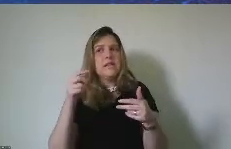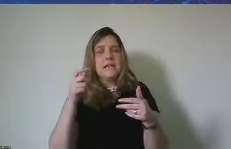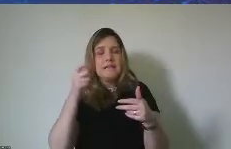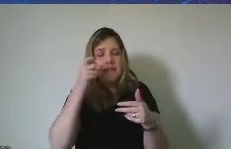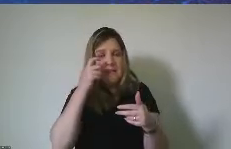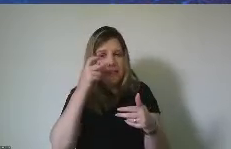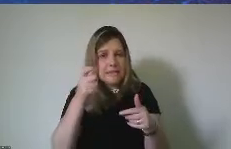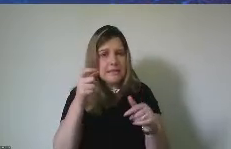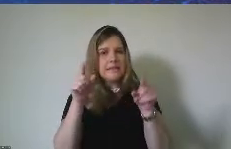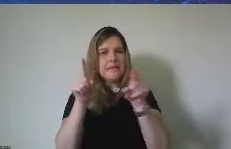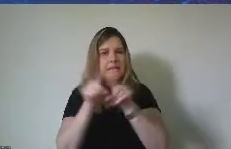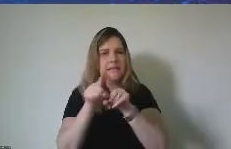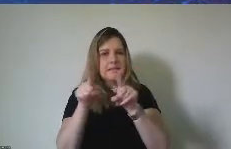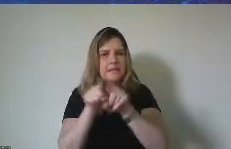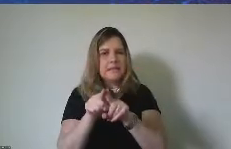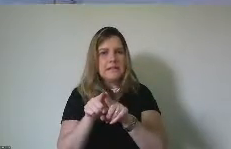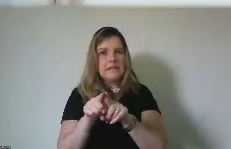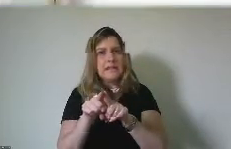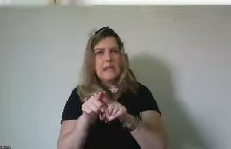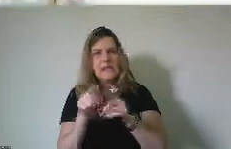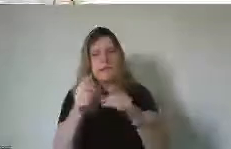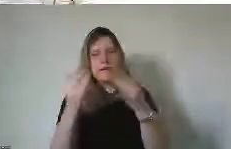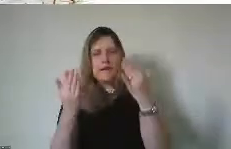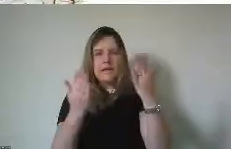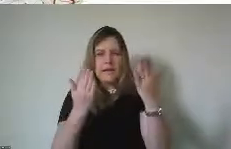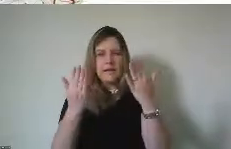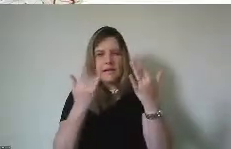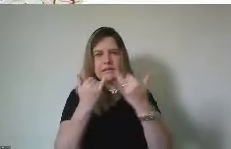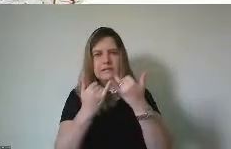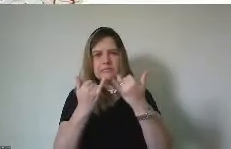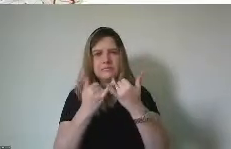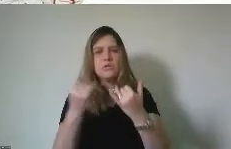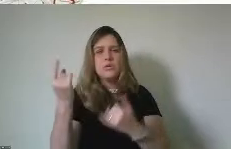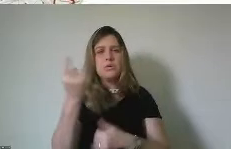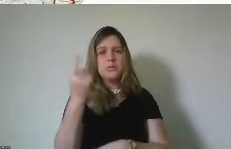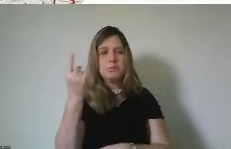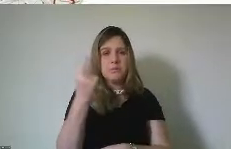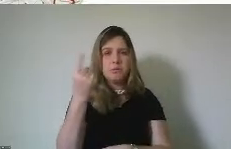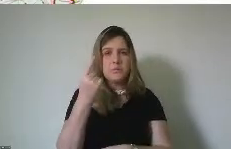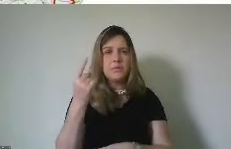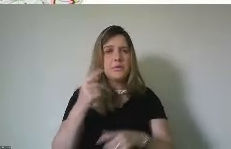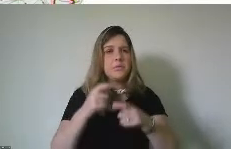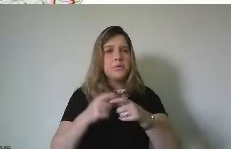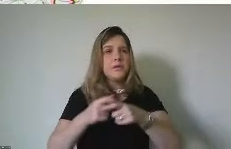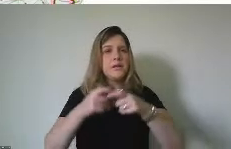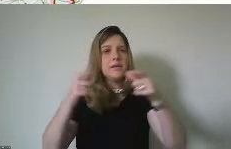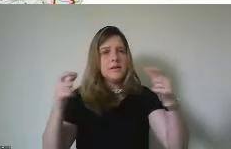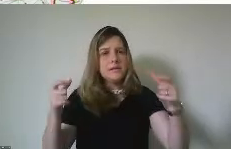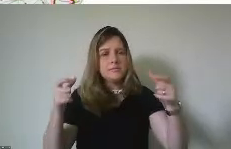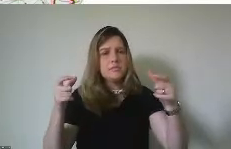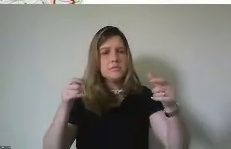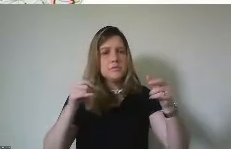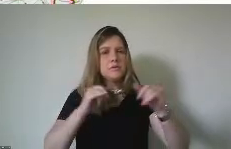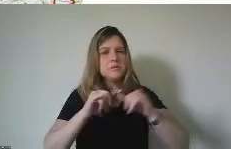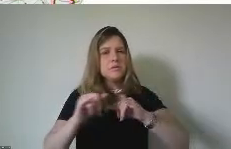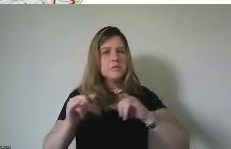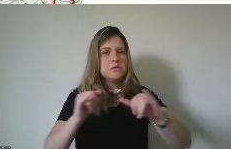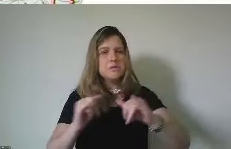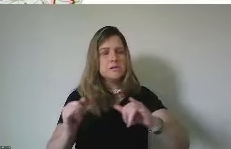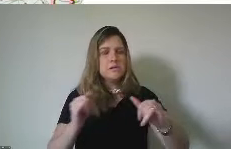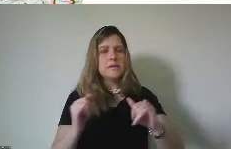até razoavelmente intuitivo primeiro driver de crescimento de transmissão né os drivers clássicos